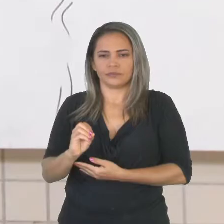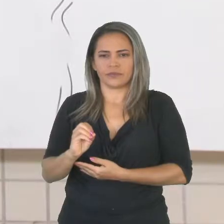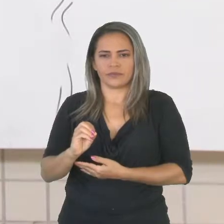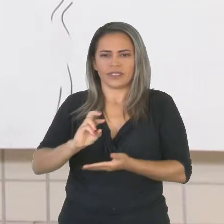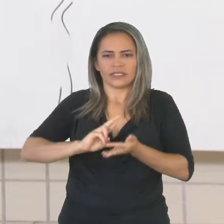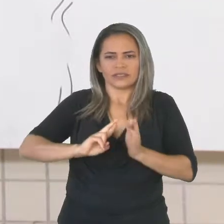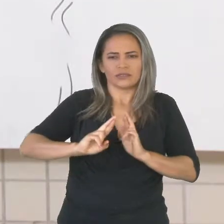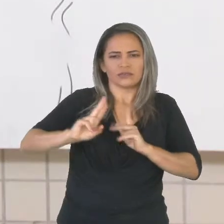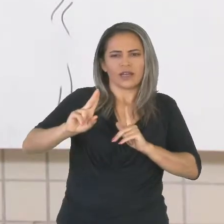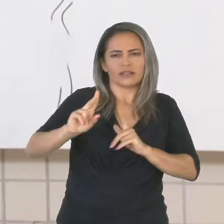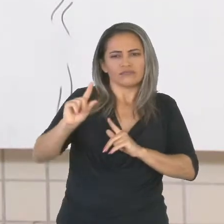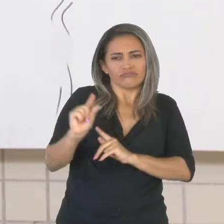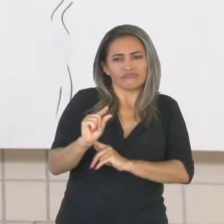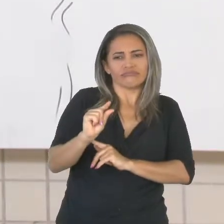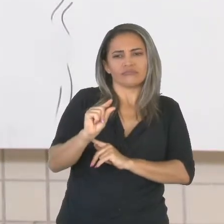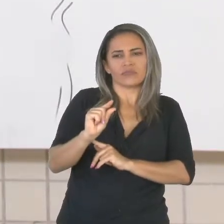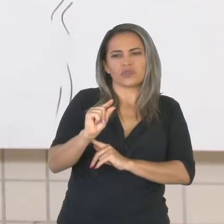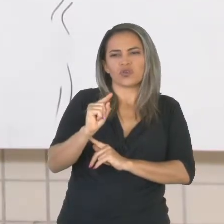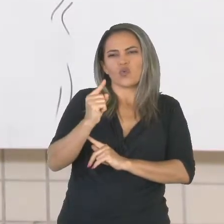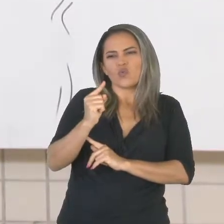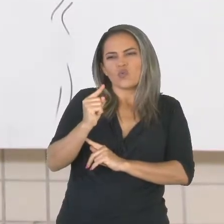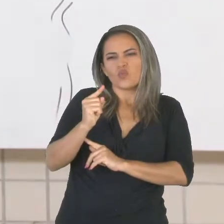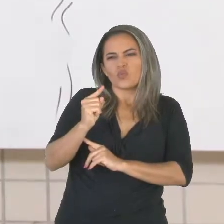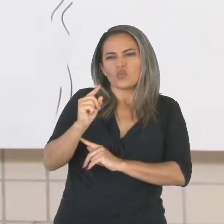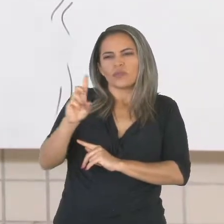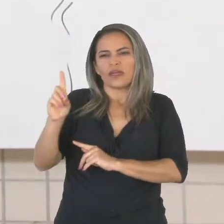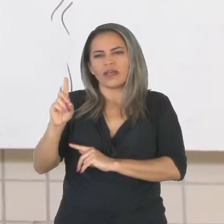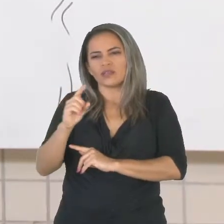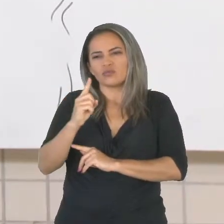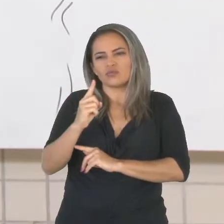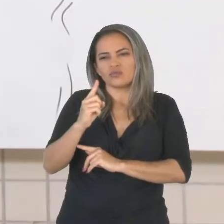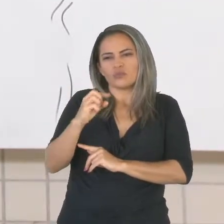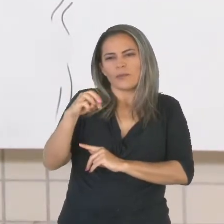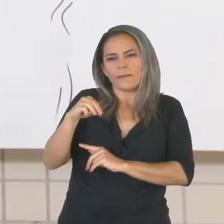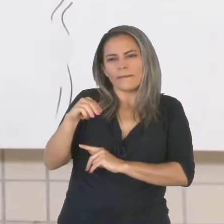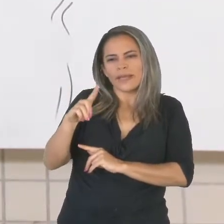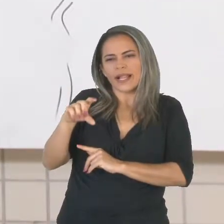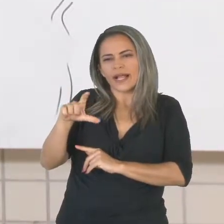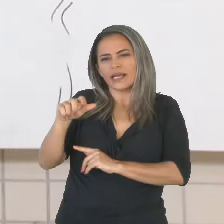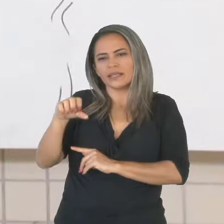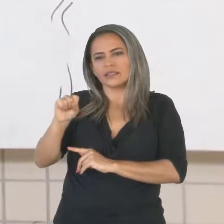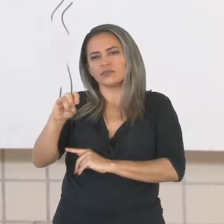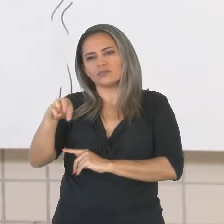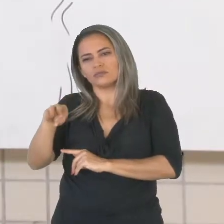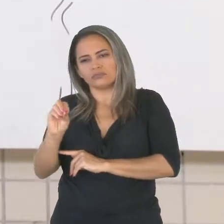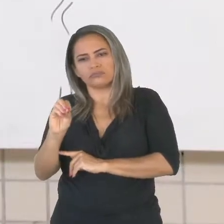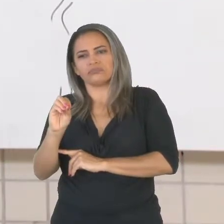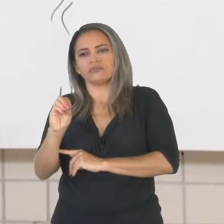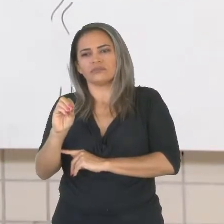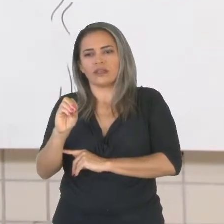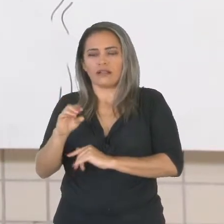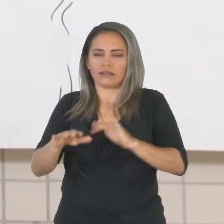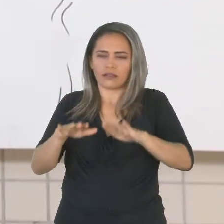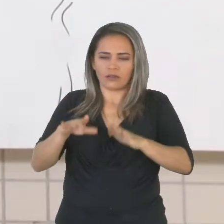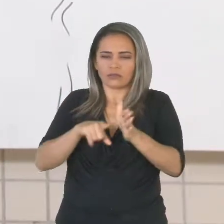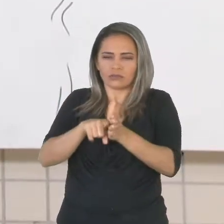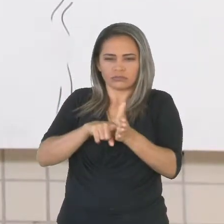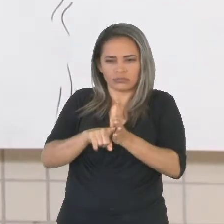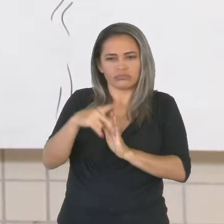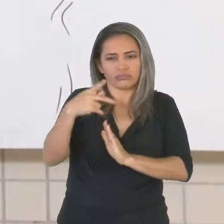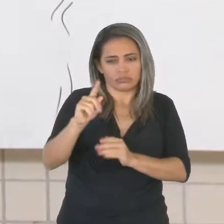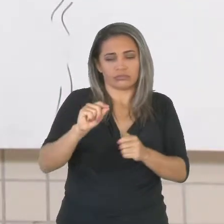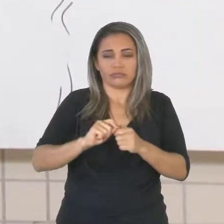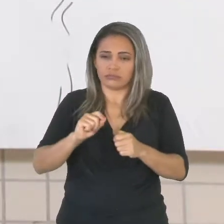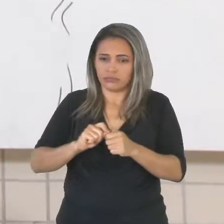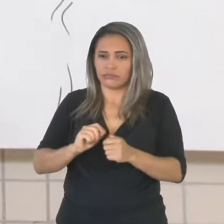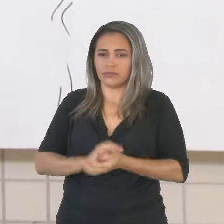diferenças minúsculas, de 1/10, 1/100, 1/1000, elas são aceitáveis, tudo bem? De acordo com a pesquisa que você tenha feito. Agora